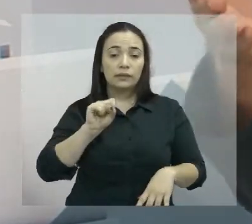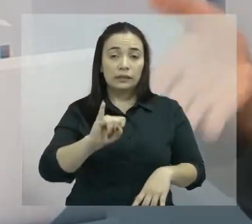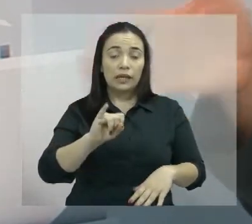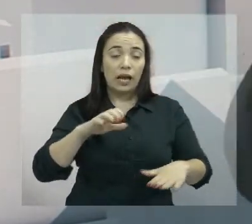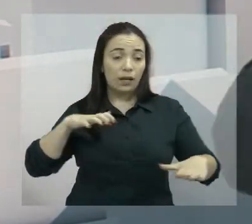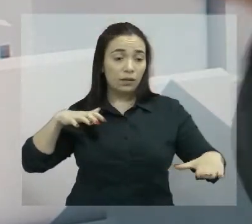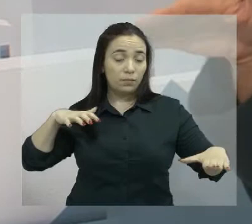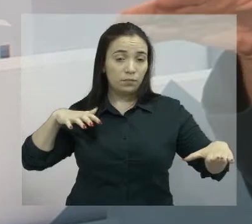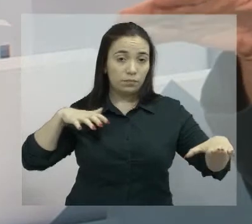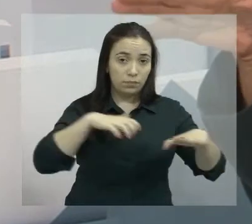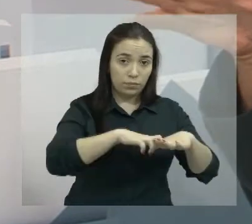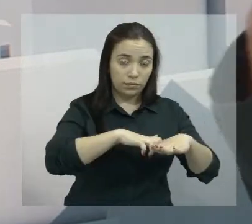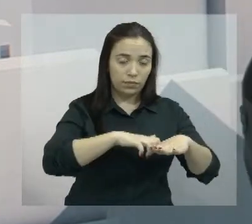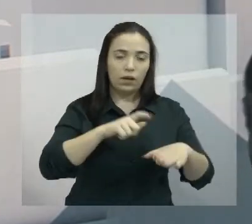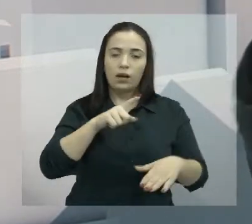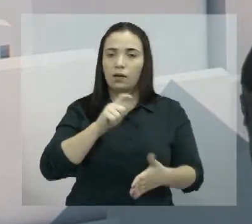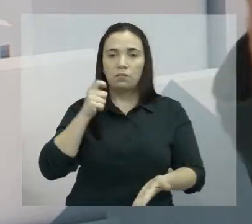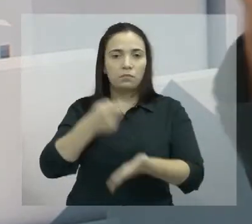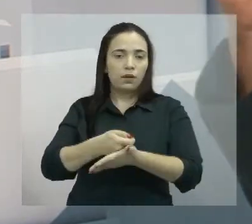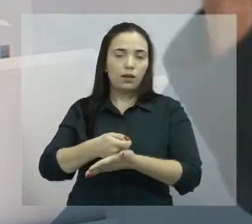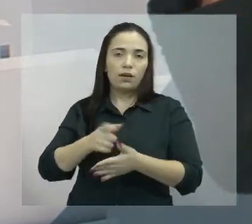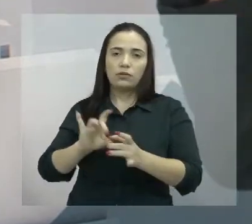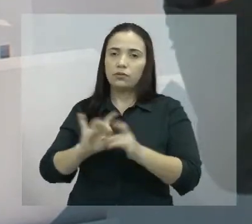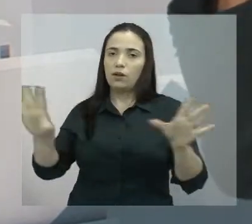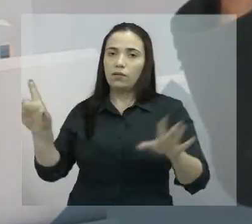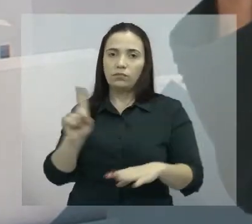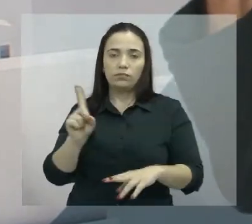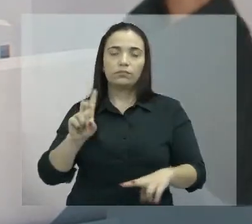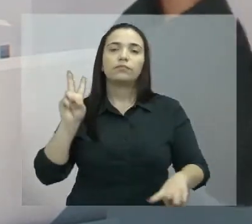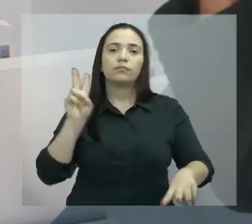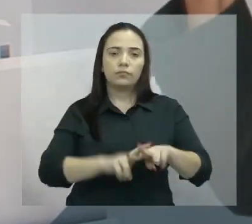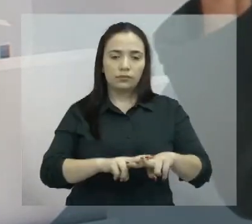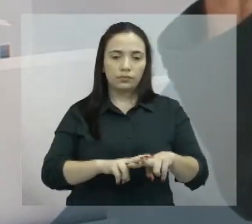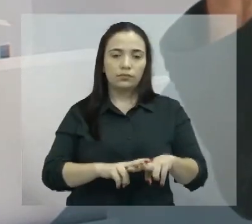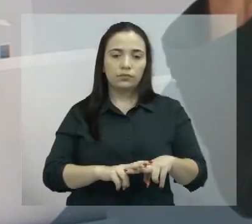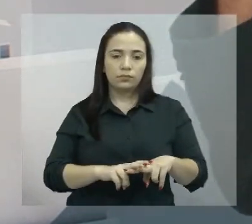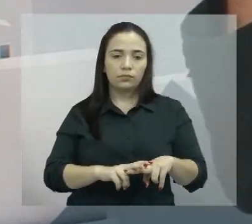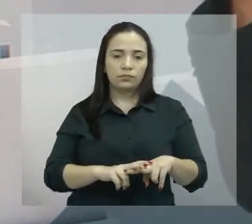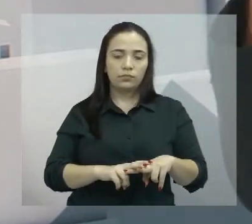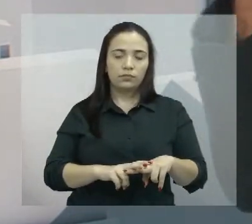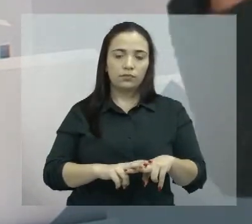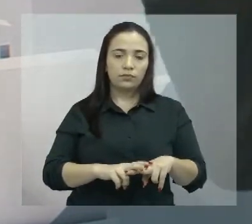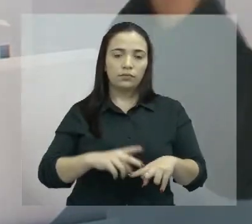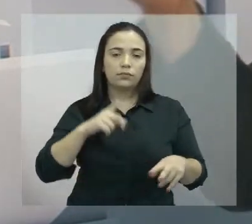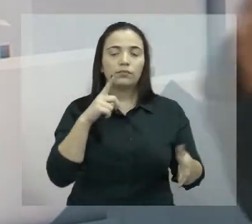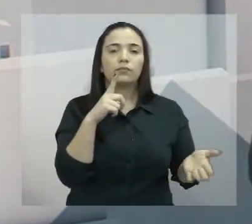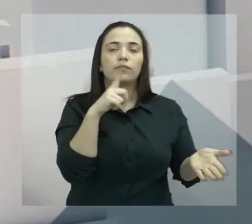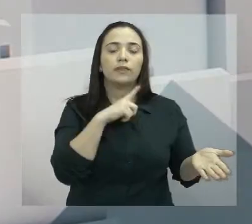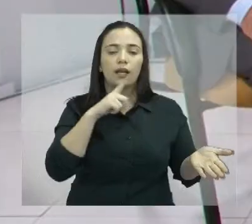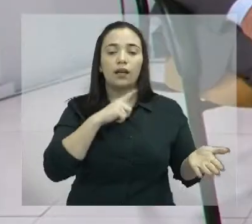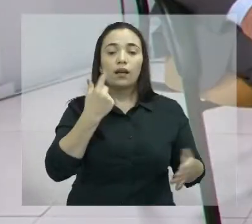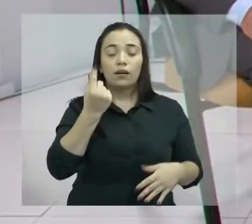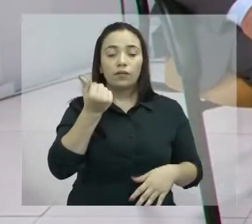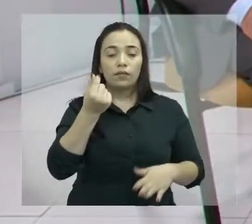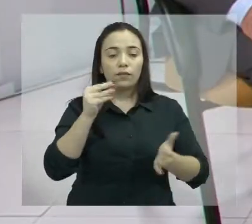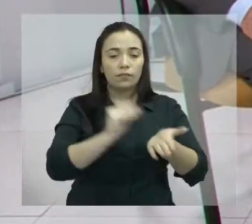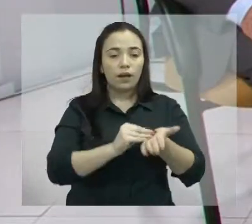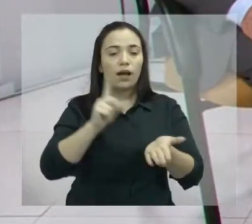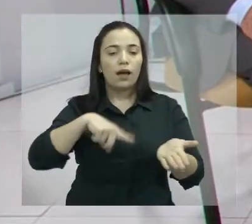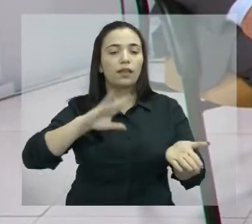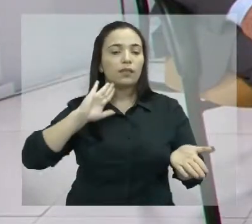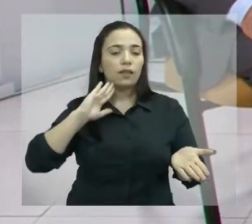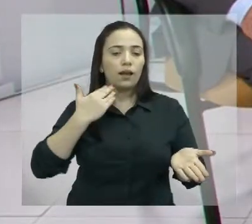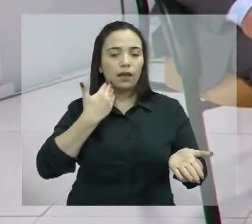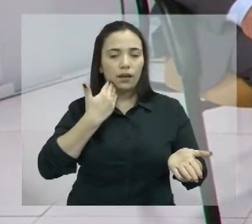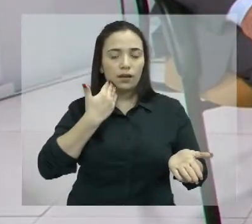em acidente, aí não tem fiança. Então, a questão é essa. A pessoa passa... Aí, quem arbitra o valor da fiança é o delegado,